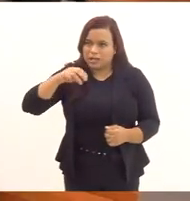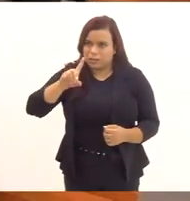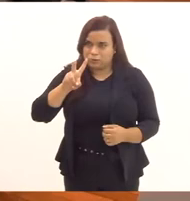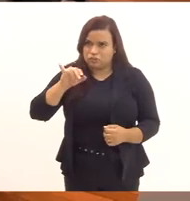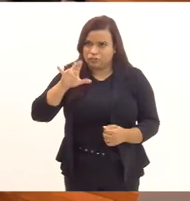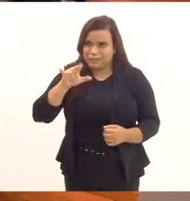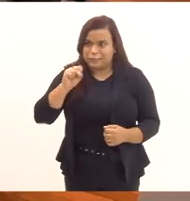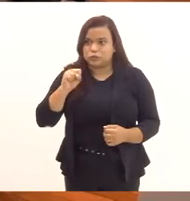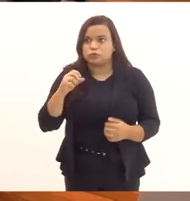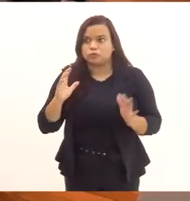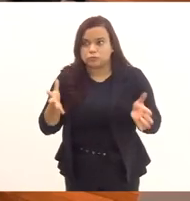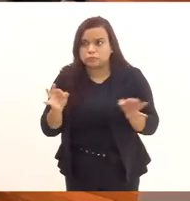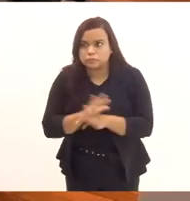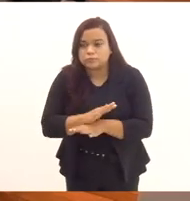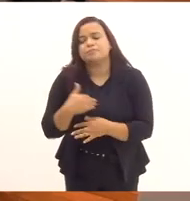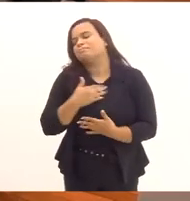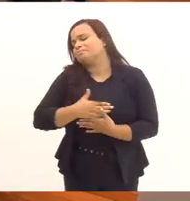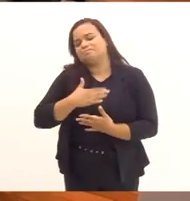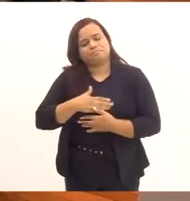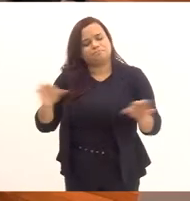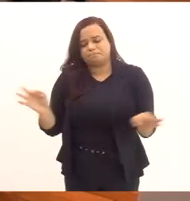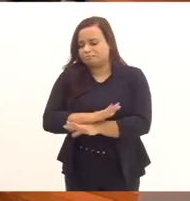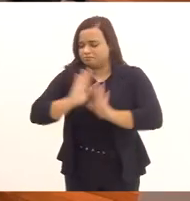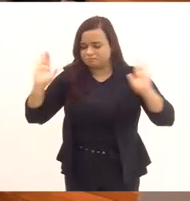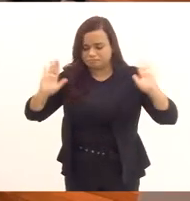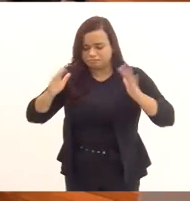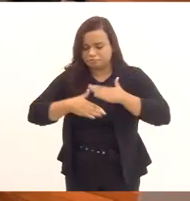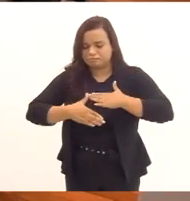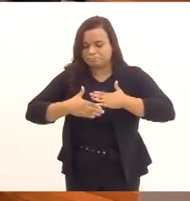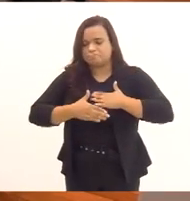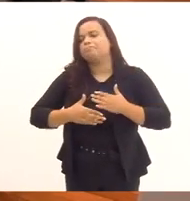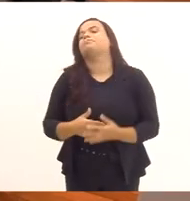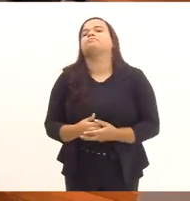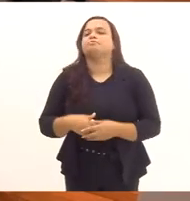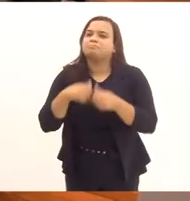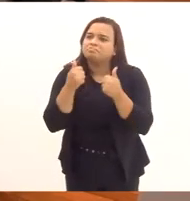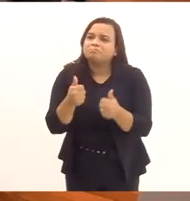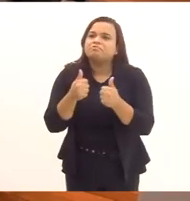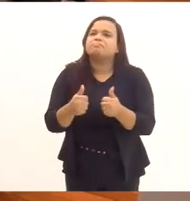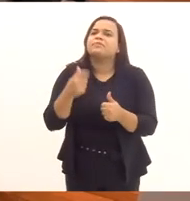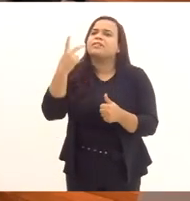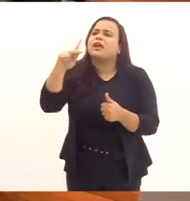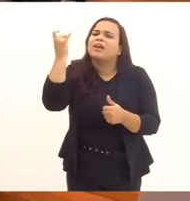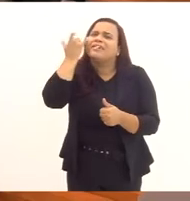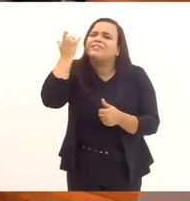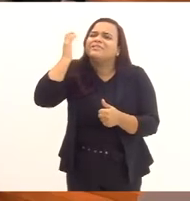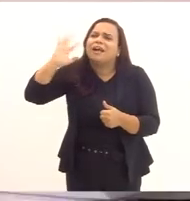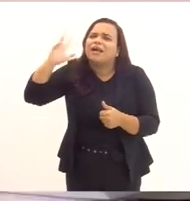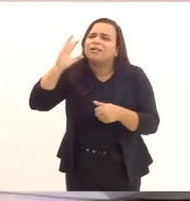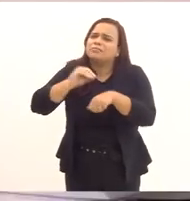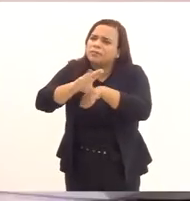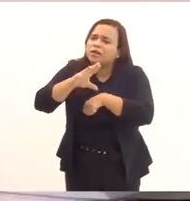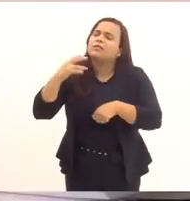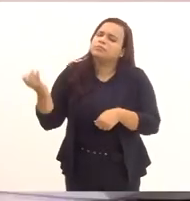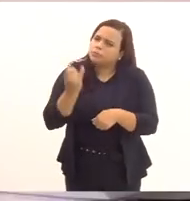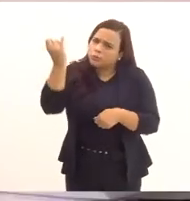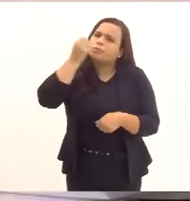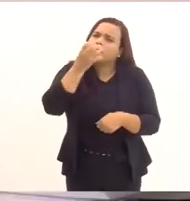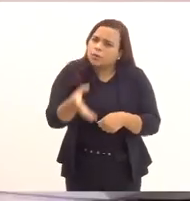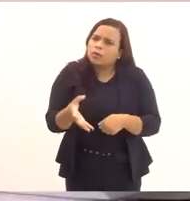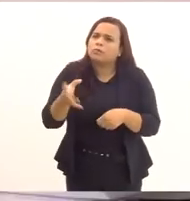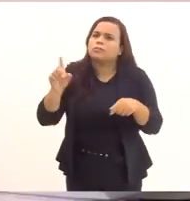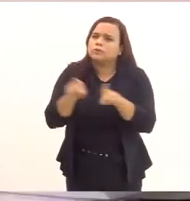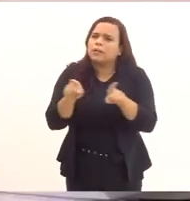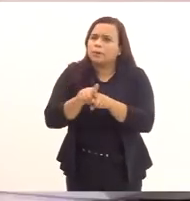Jesus Oi já estou satisfeito Presidente agora essa essa ideia é bacana E aí eu peço Aproveita a presença